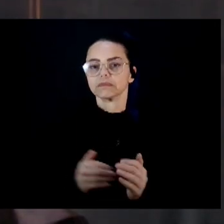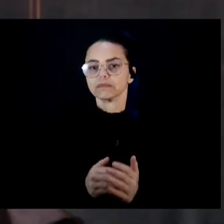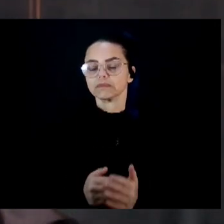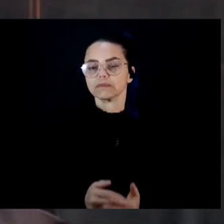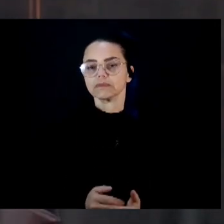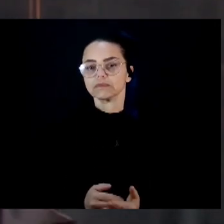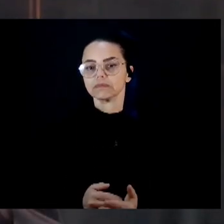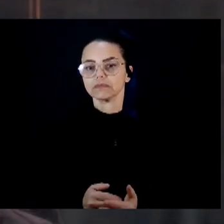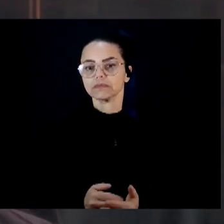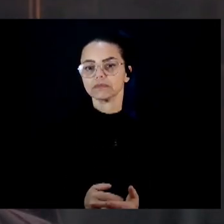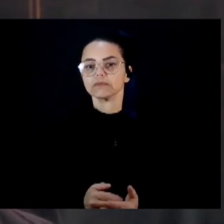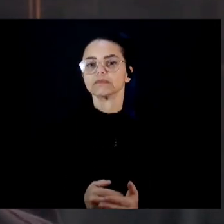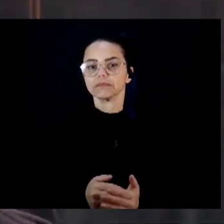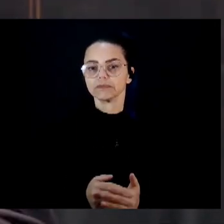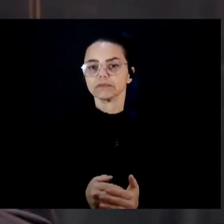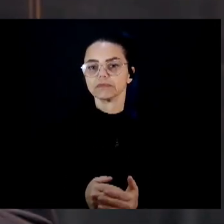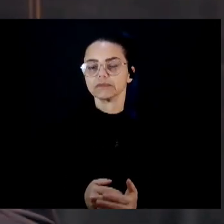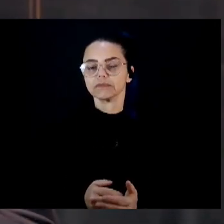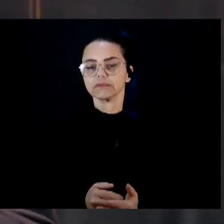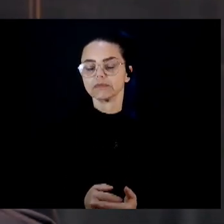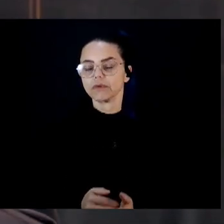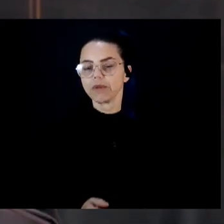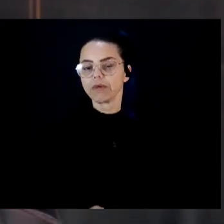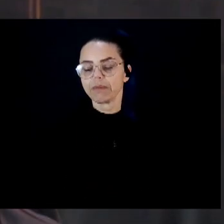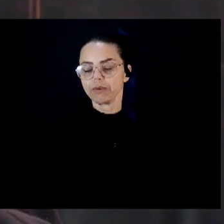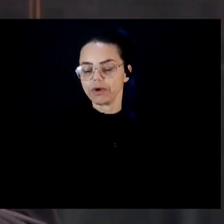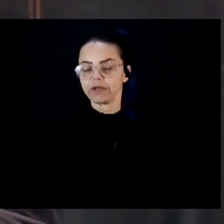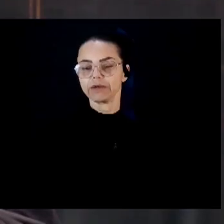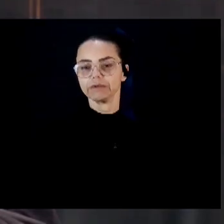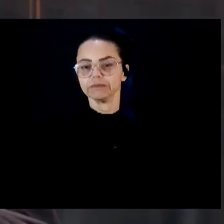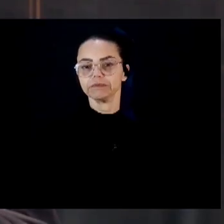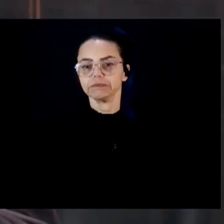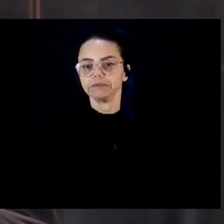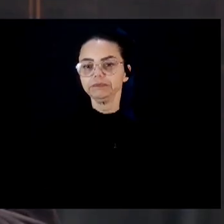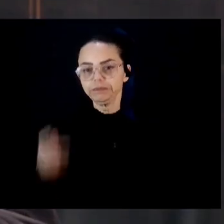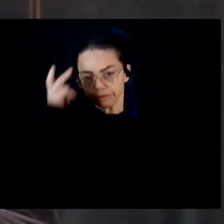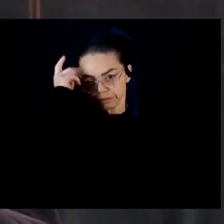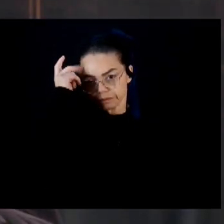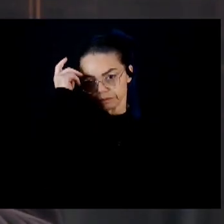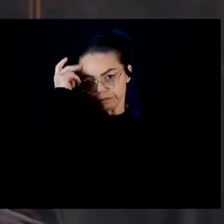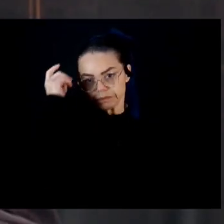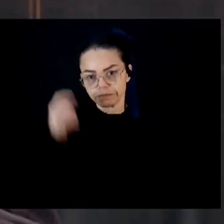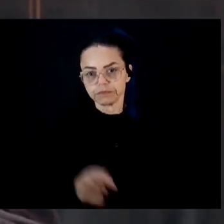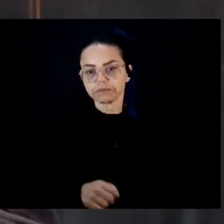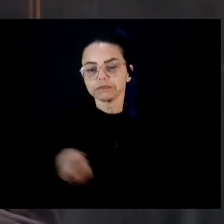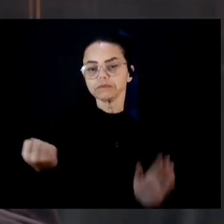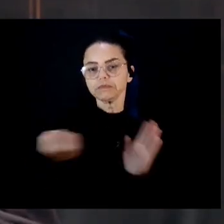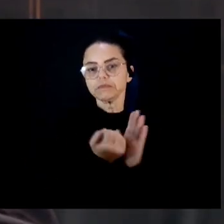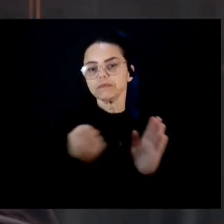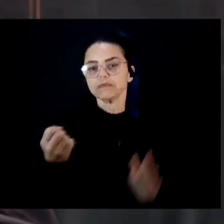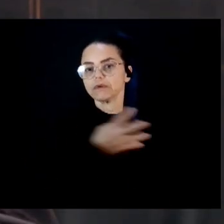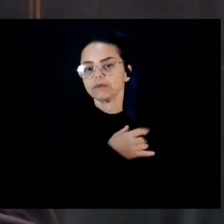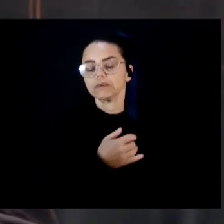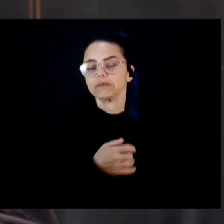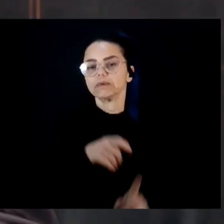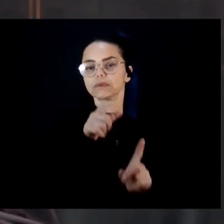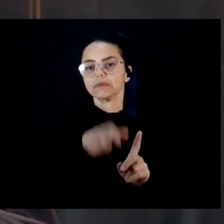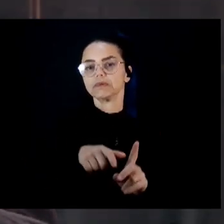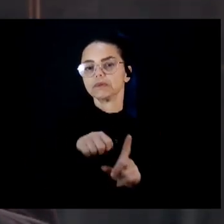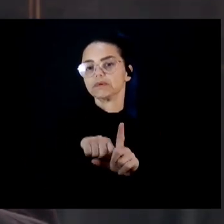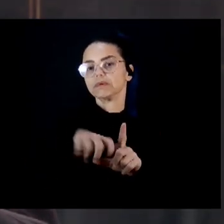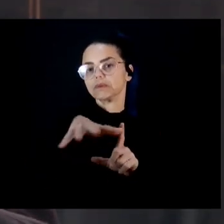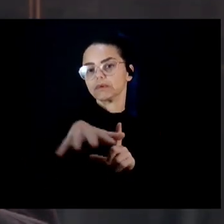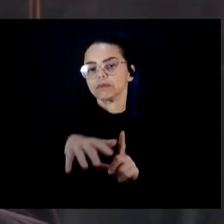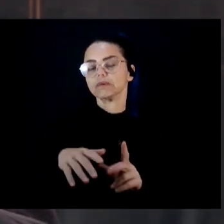expansão acentuada nesse momento, é muito comum a gente ver marcas novas e influenciadores fazendo propagandas, né?